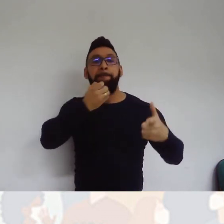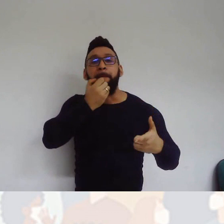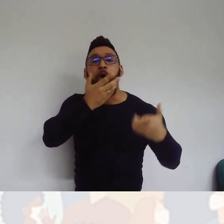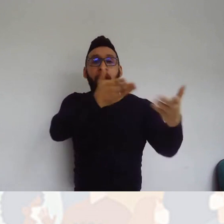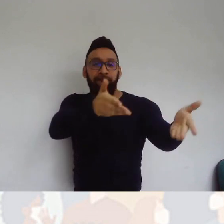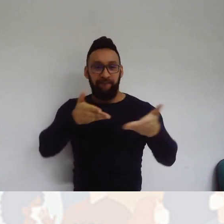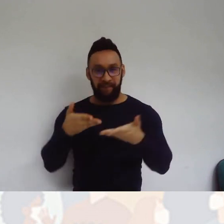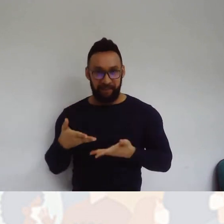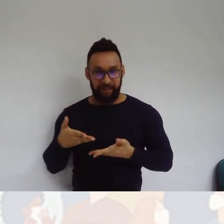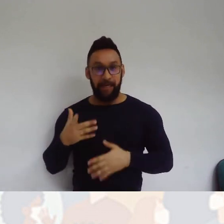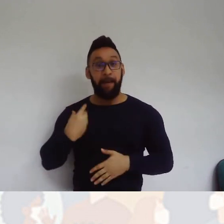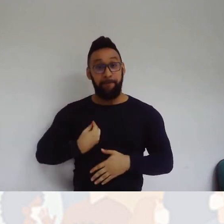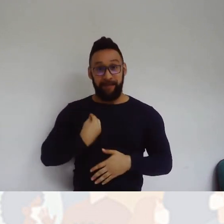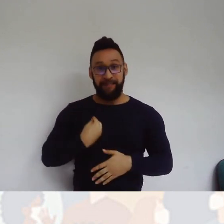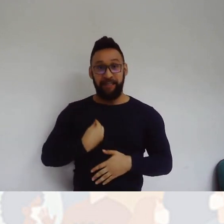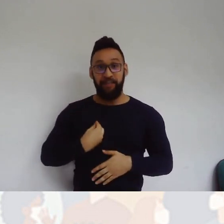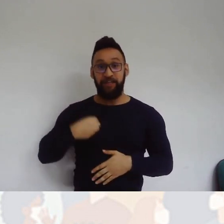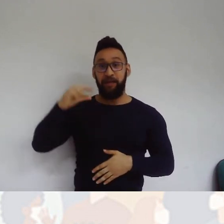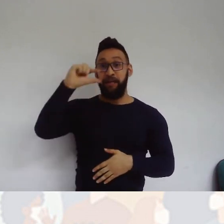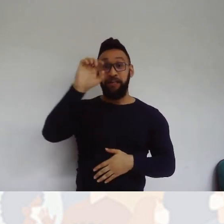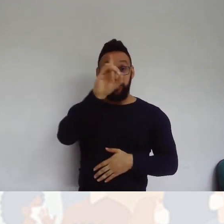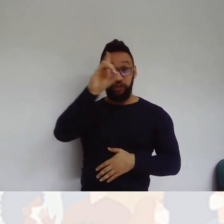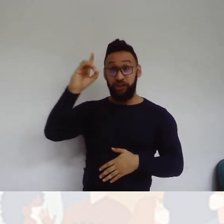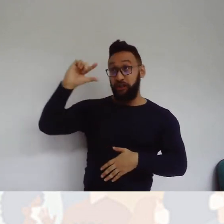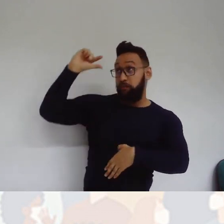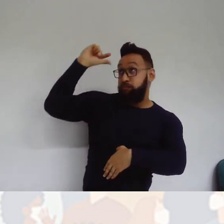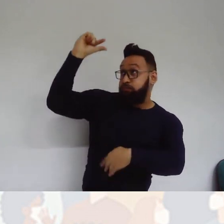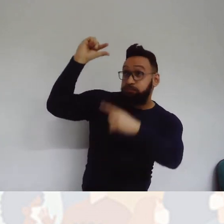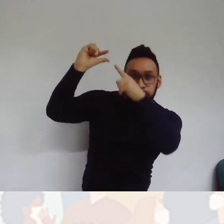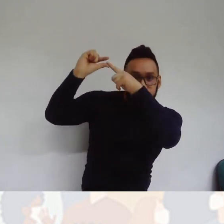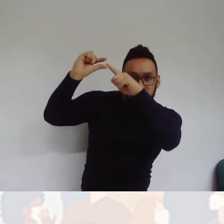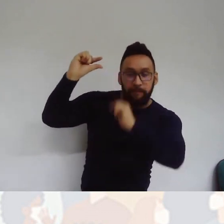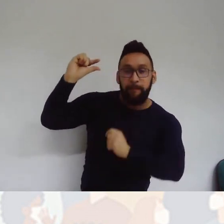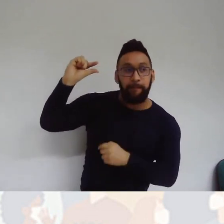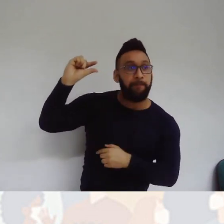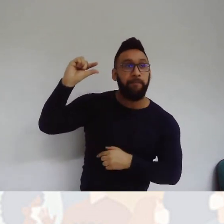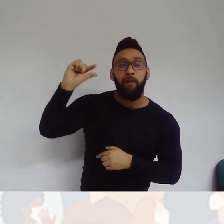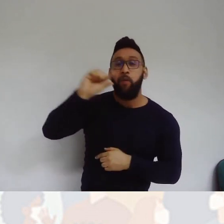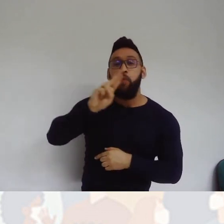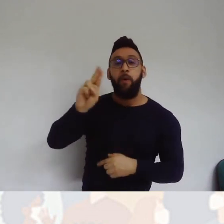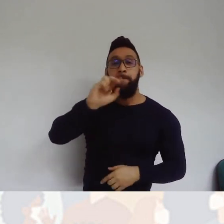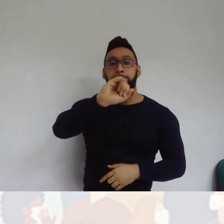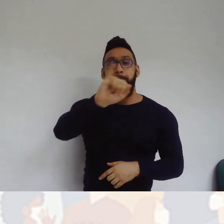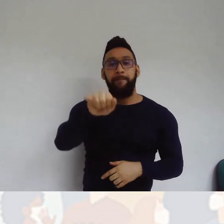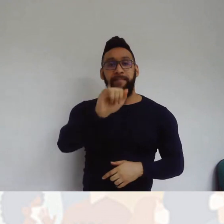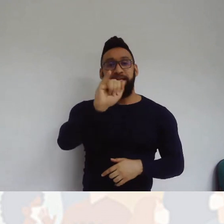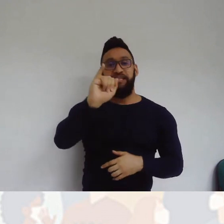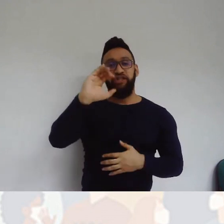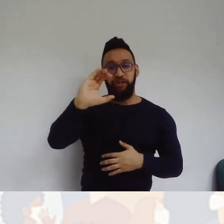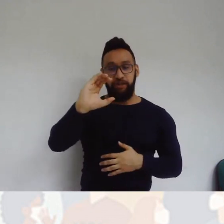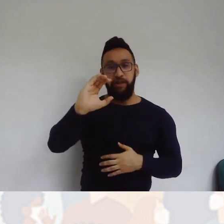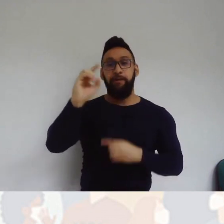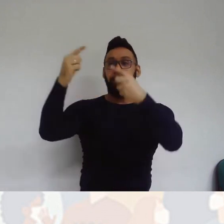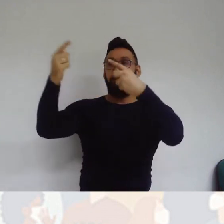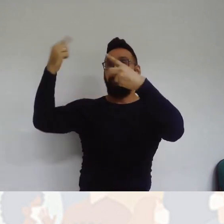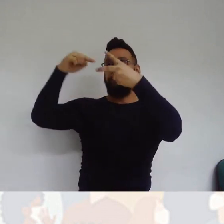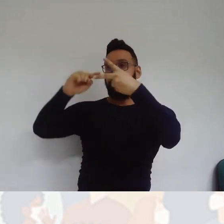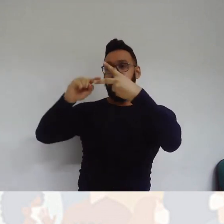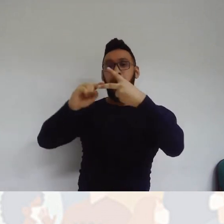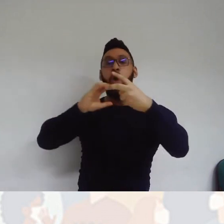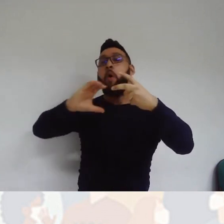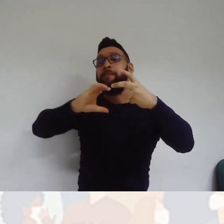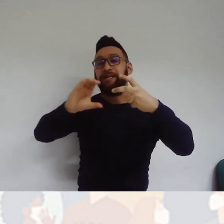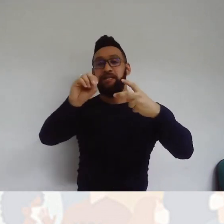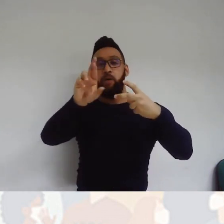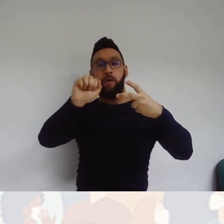boas-vindas, tem uma aba do lado direito com GIC, Comunicações Orais, e no meio,